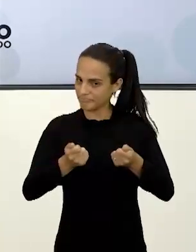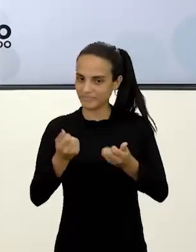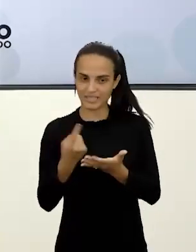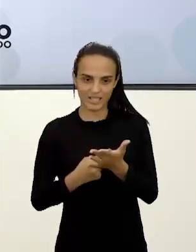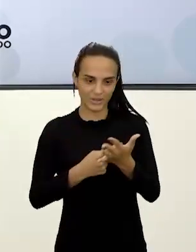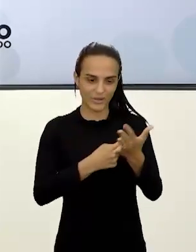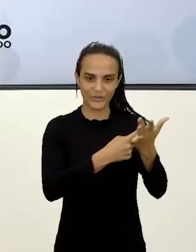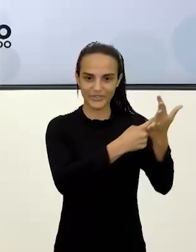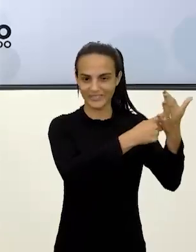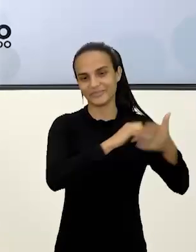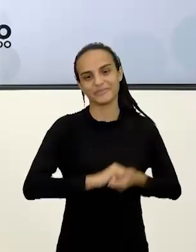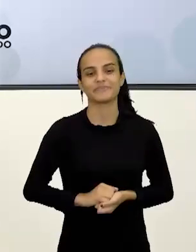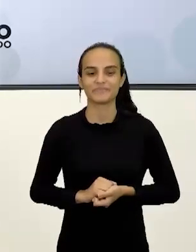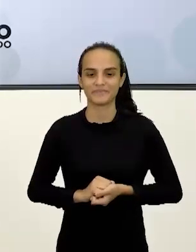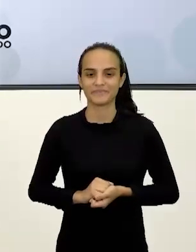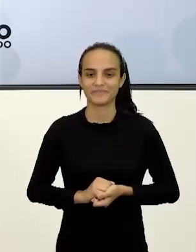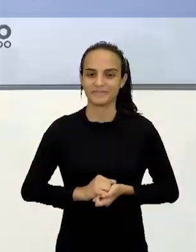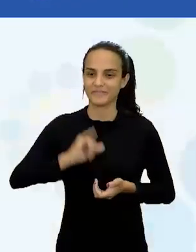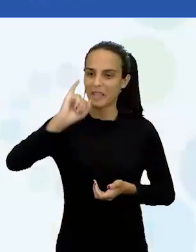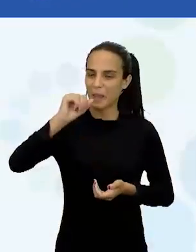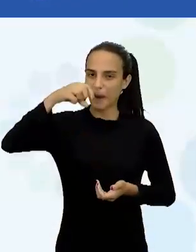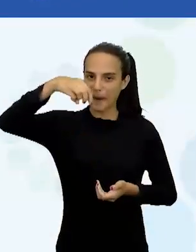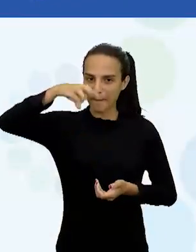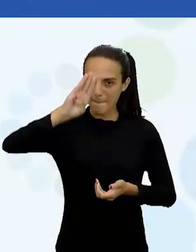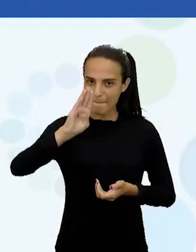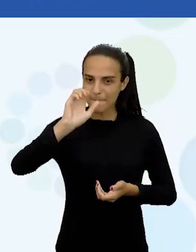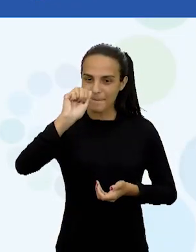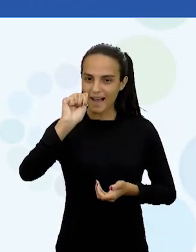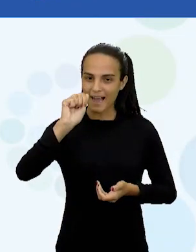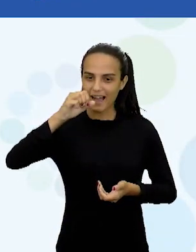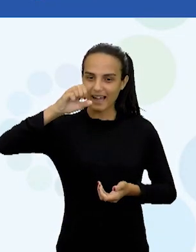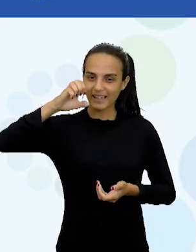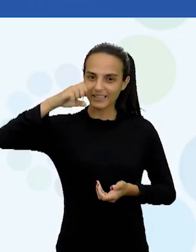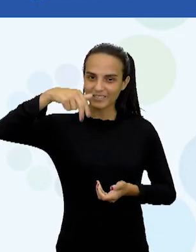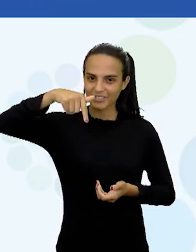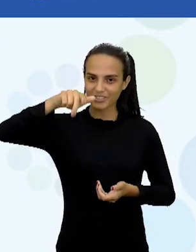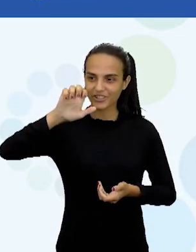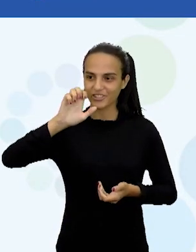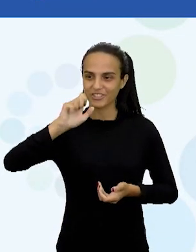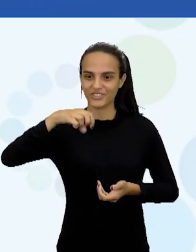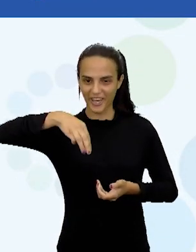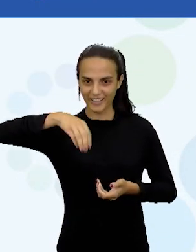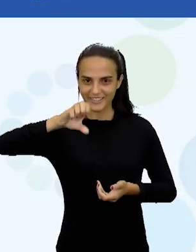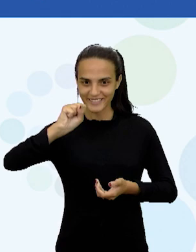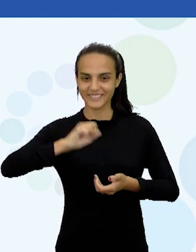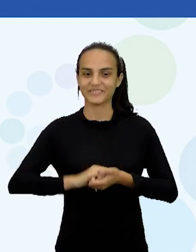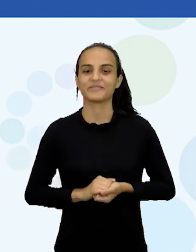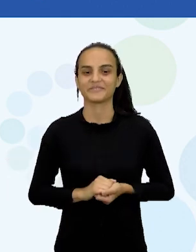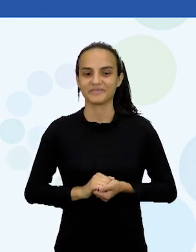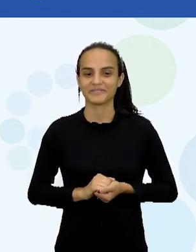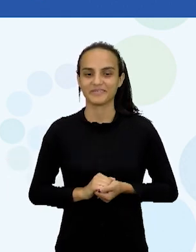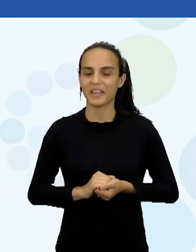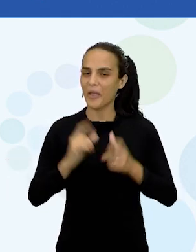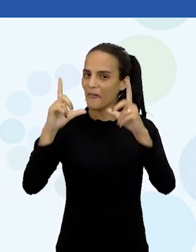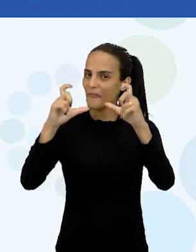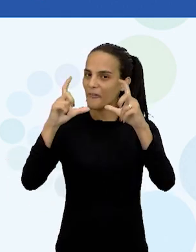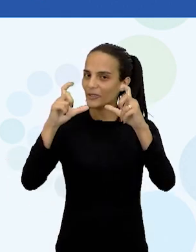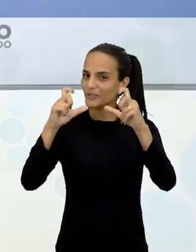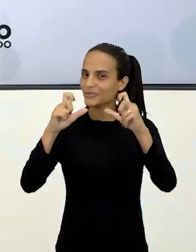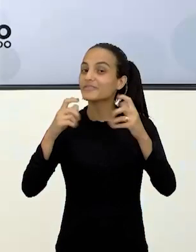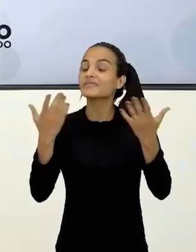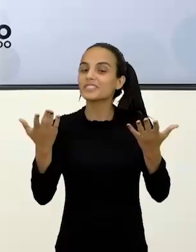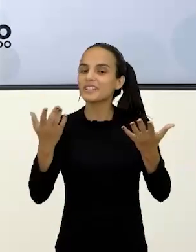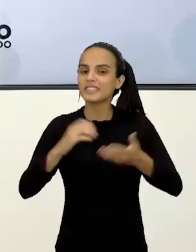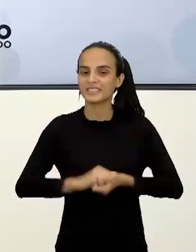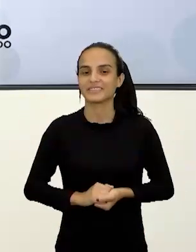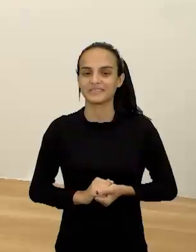quê? Imagens. Queremos imagens e queremos a imagem de quem? Dessa musa, dessa